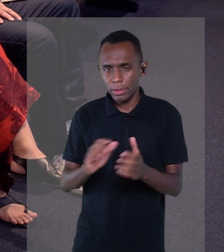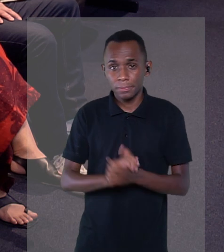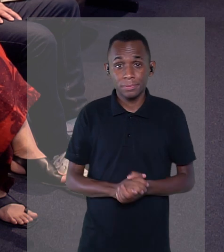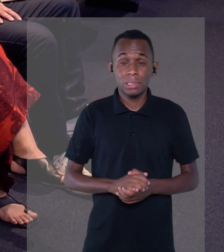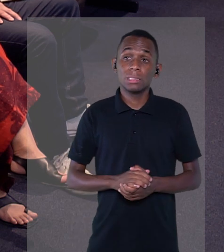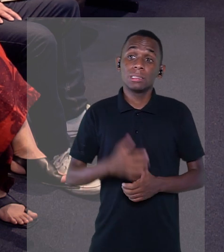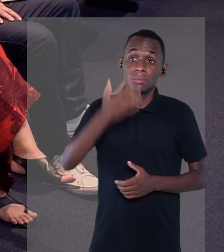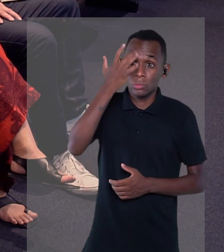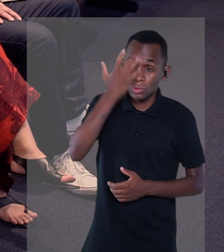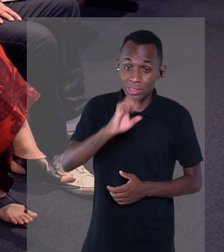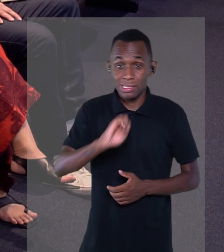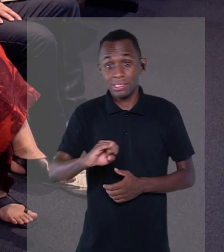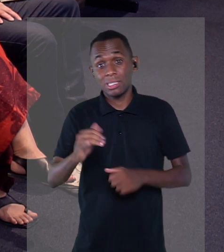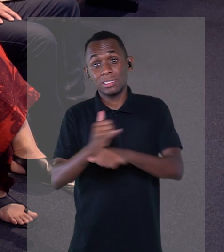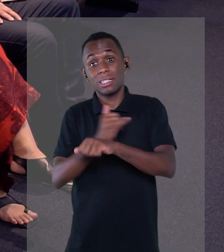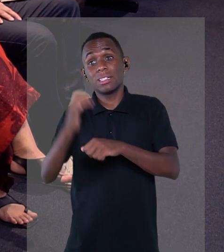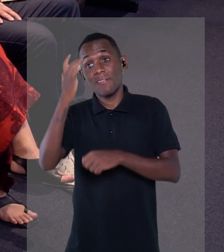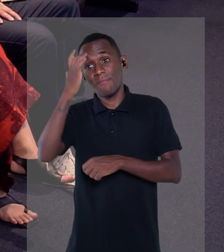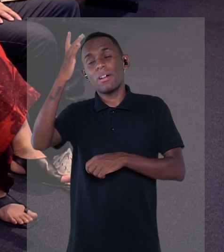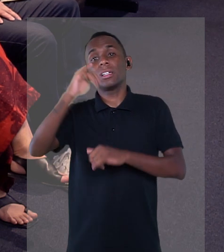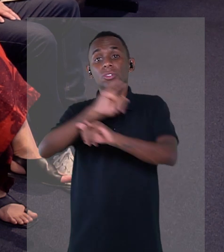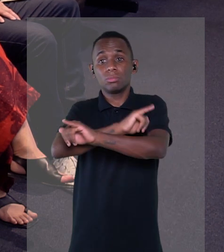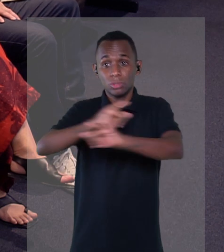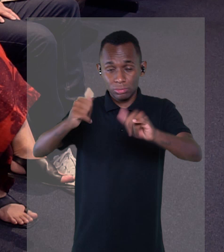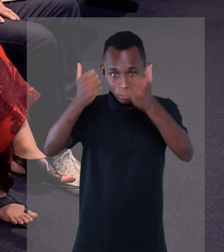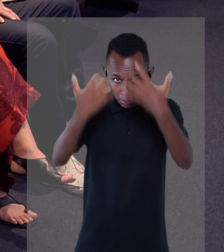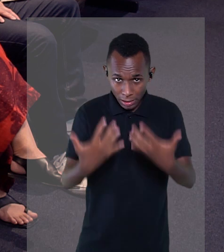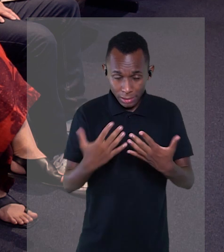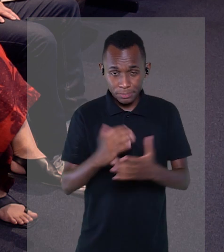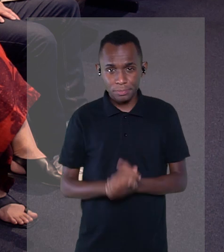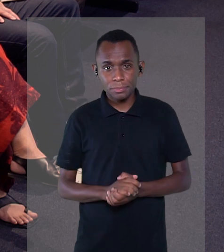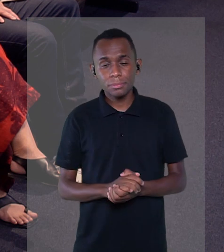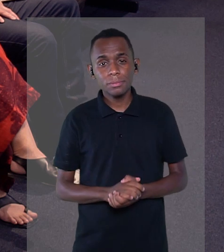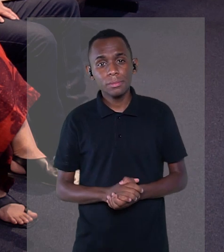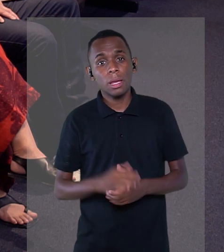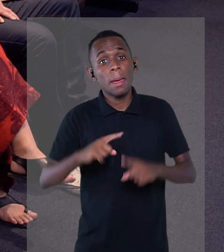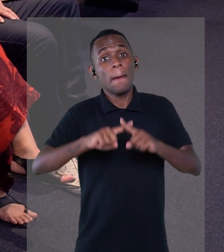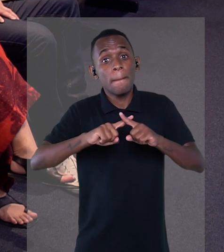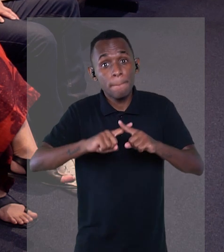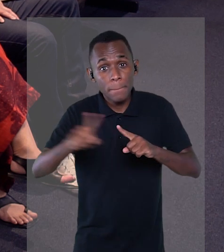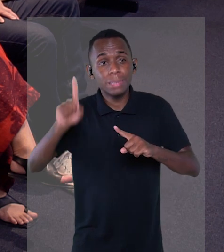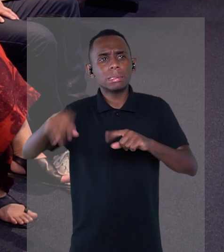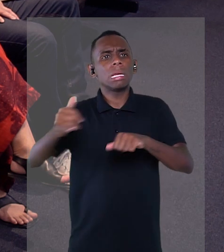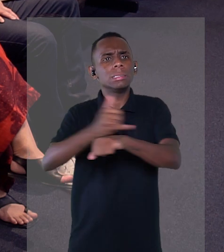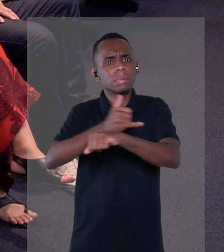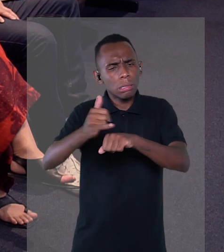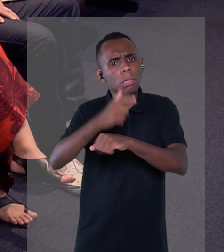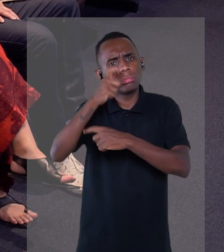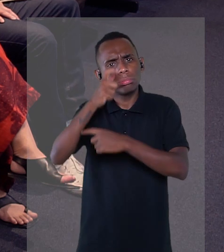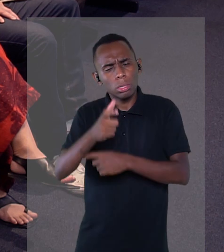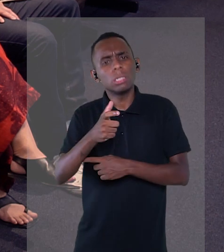Não sei se é uma coisa fácil de dizer, mas são abordagens que são muito interessantes,